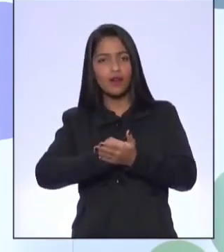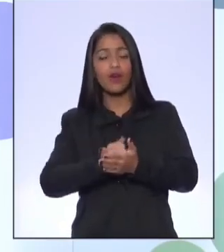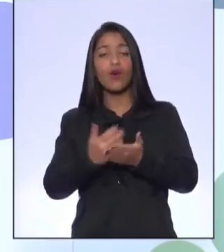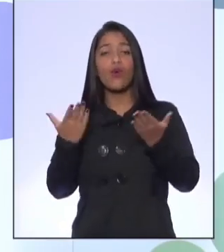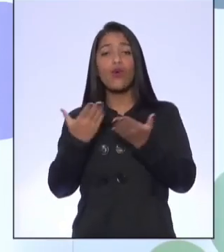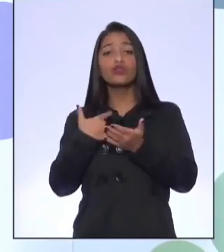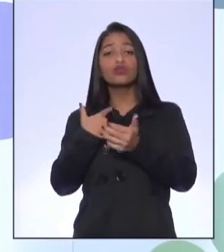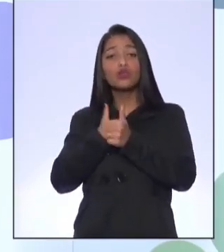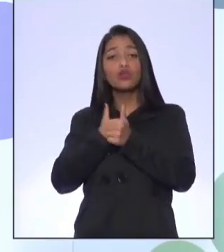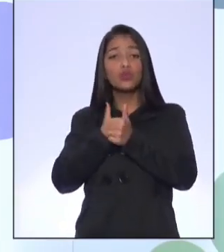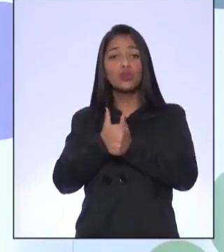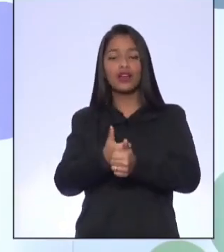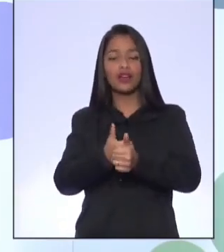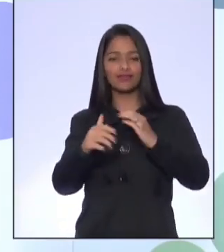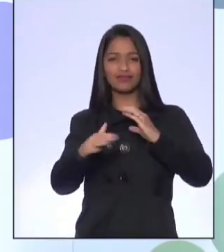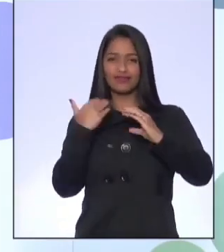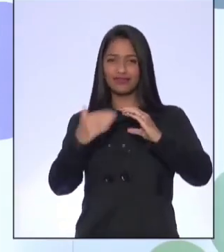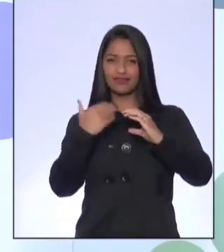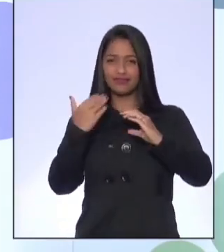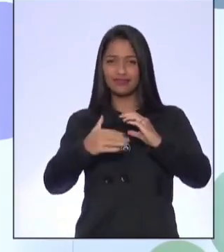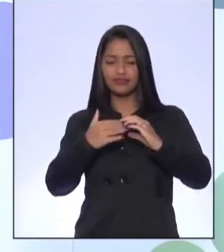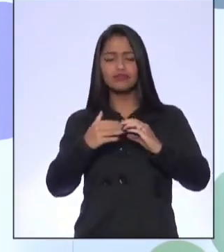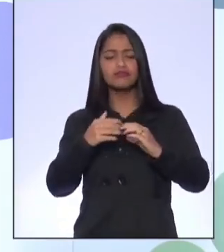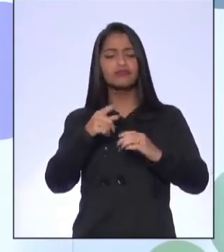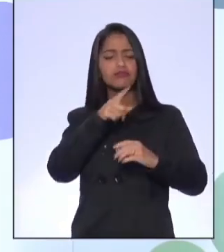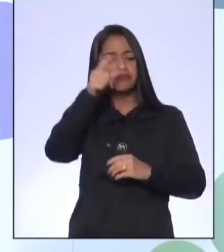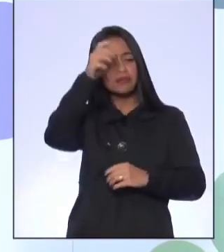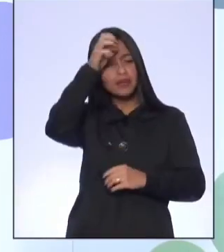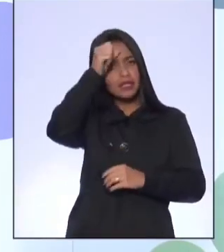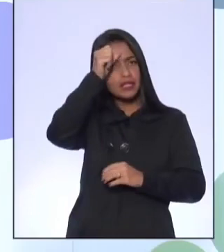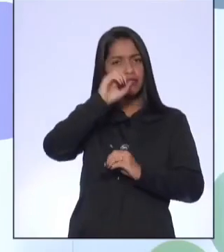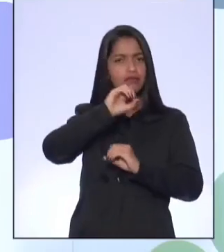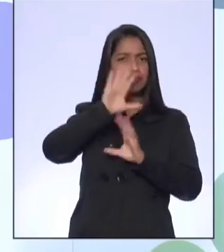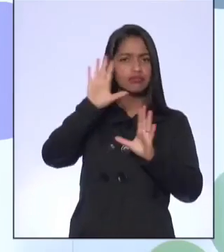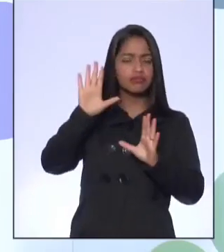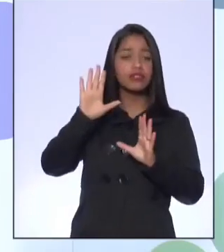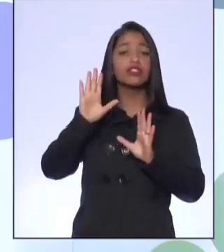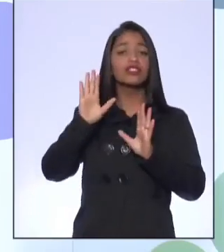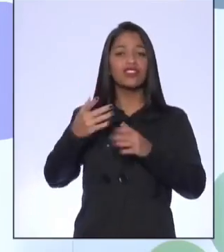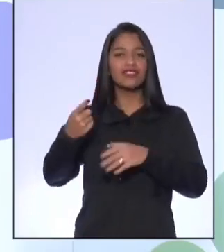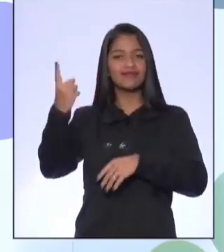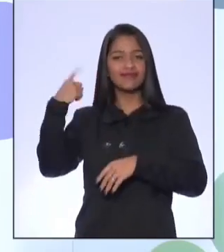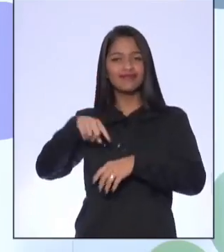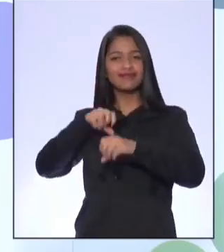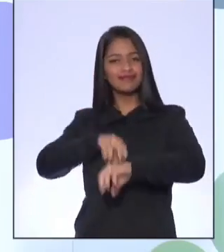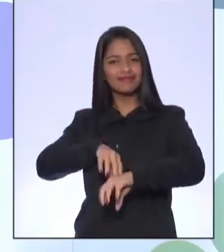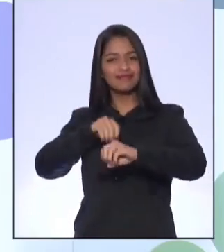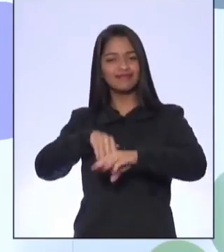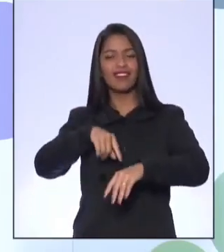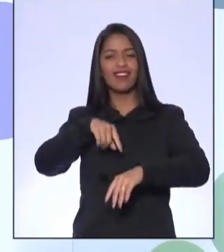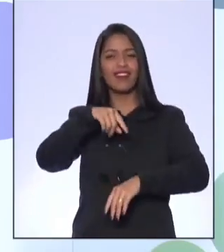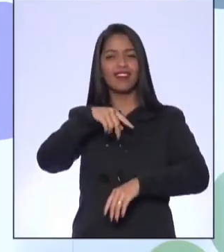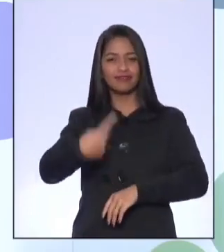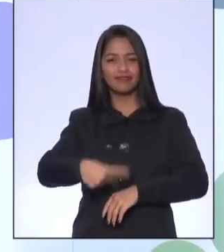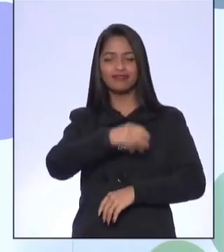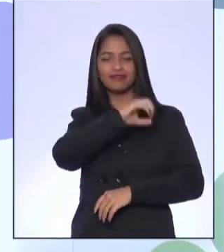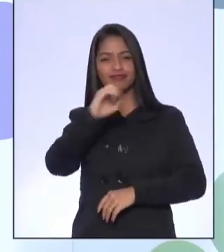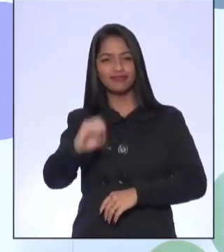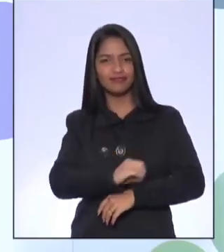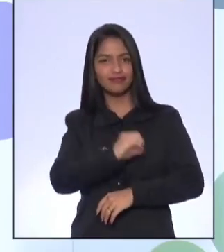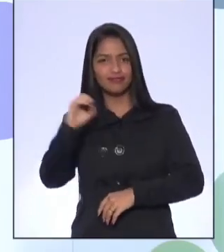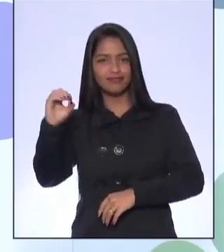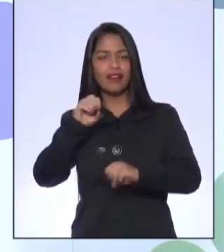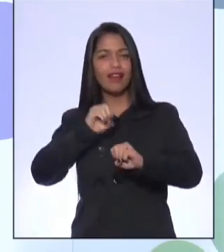no chat, vendo se vocês aprenderam o que nós passamos em todo esse processo aqui no Centro de Mídias. Essa semana,